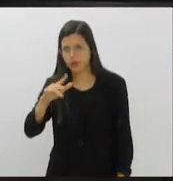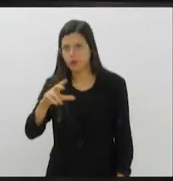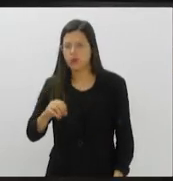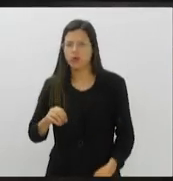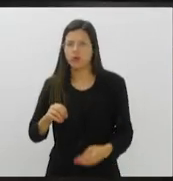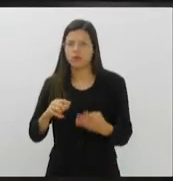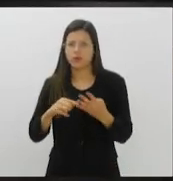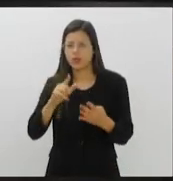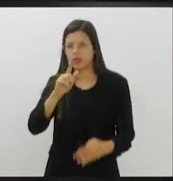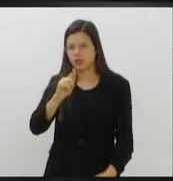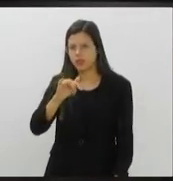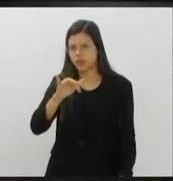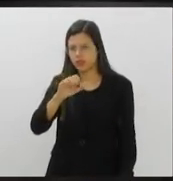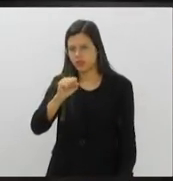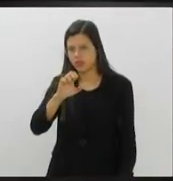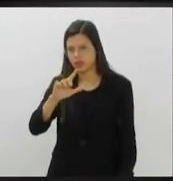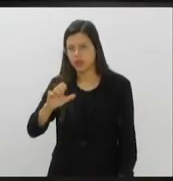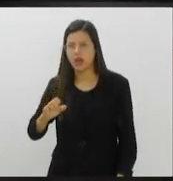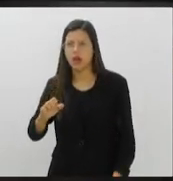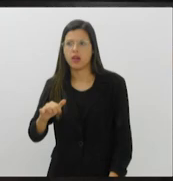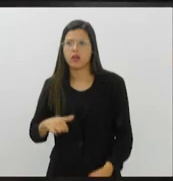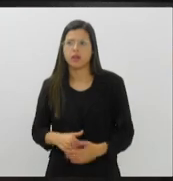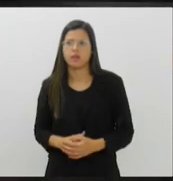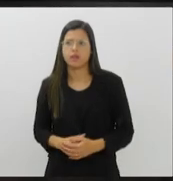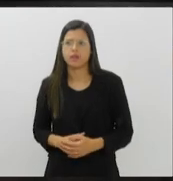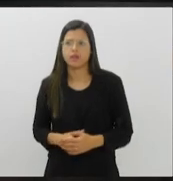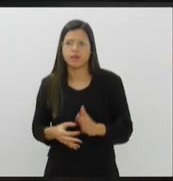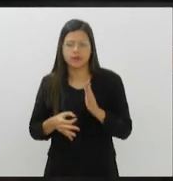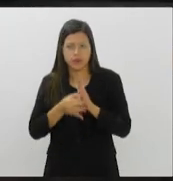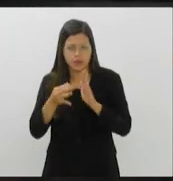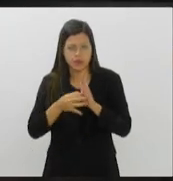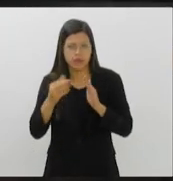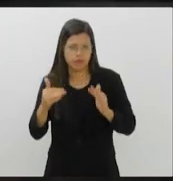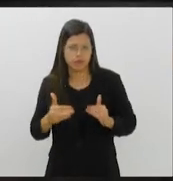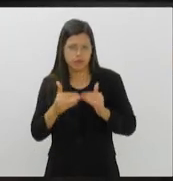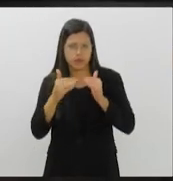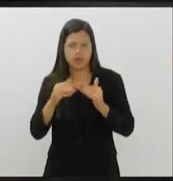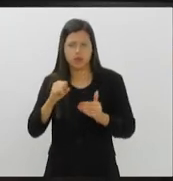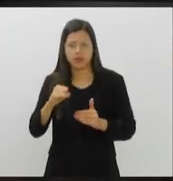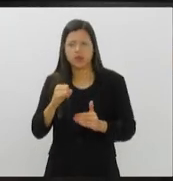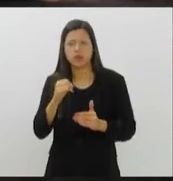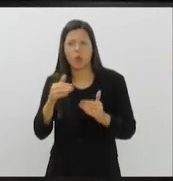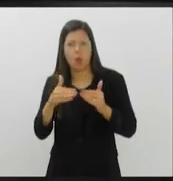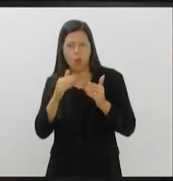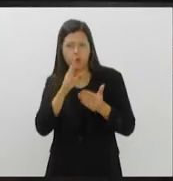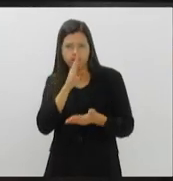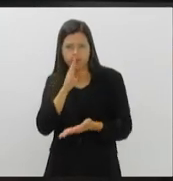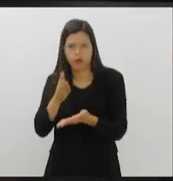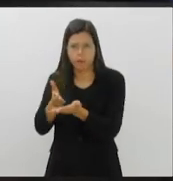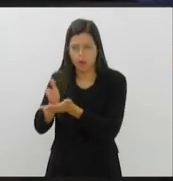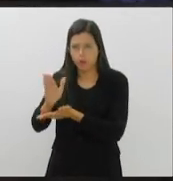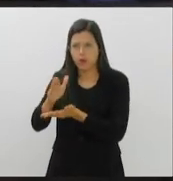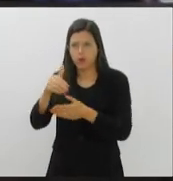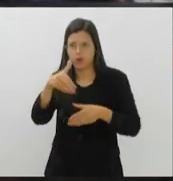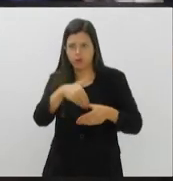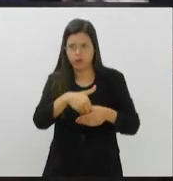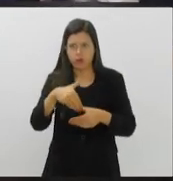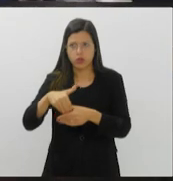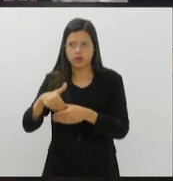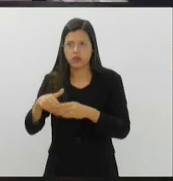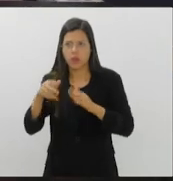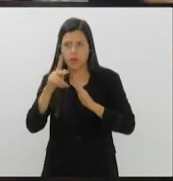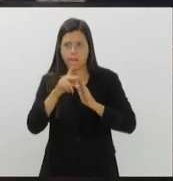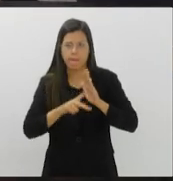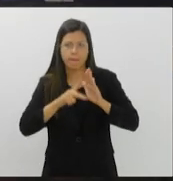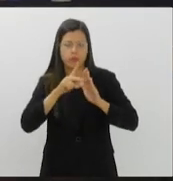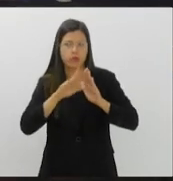do plenário com o parecer favorável. Senhores que aprovam, permaneçam como estão. Aprovado. Em votação, o projeto assim